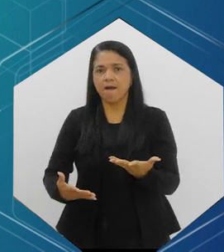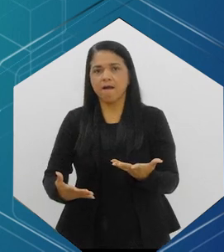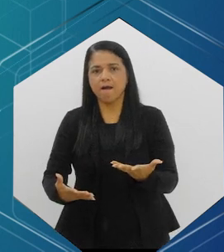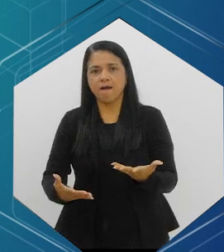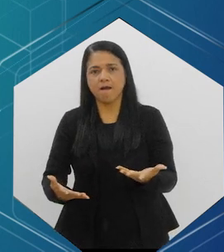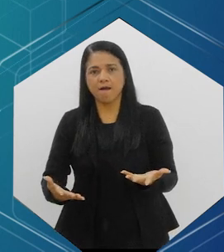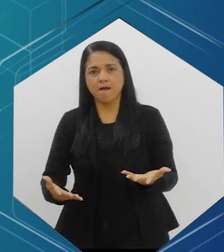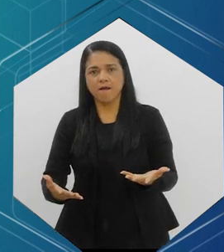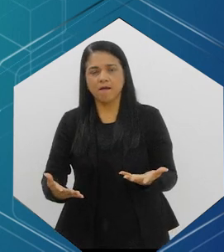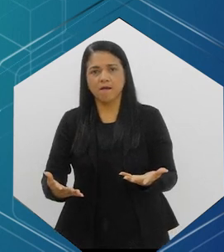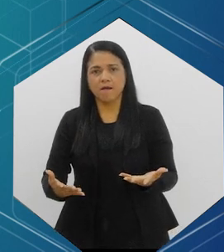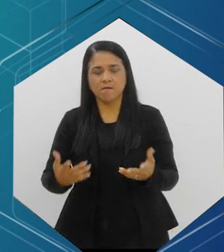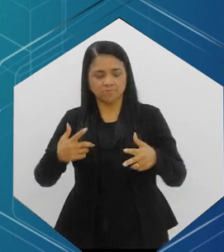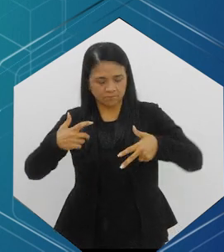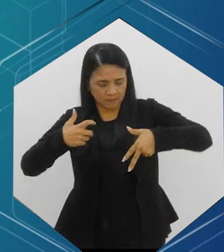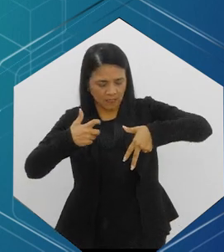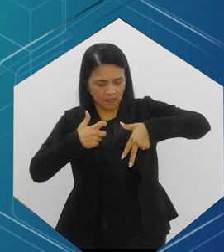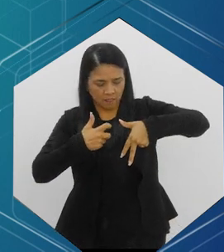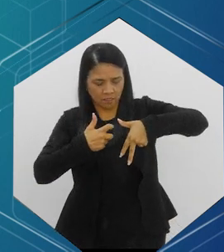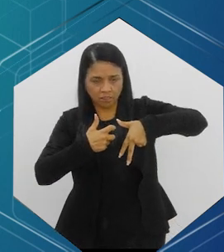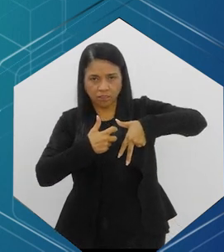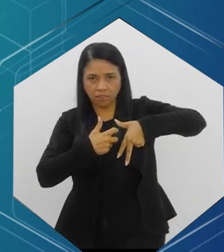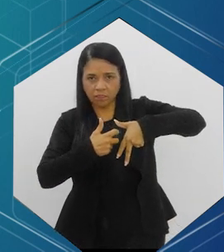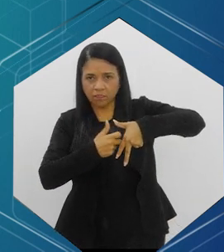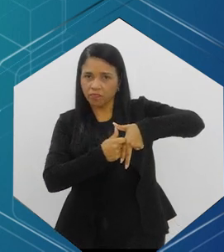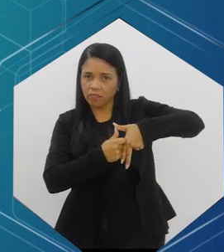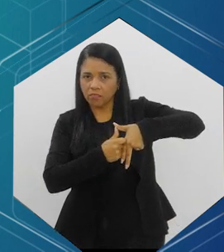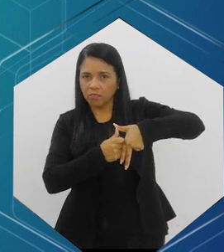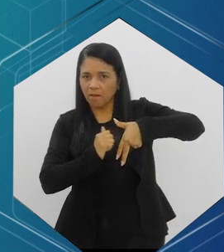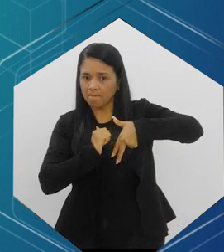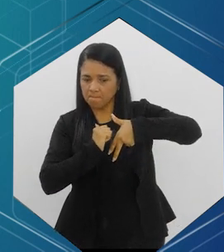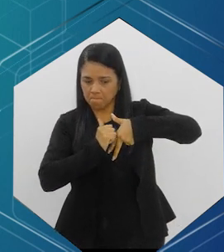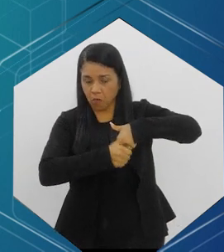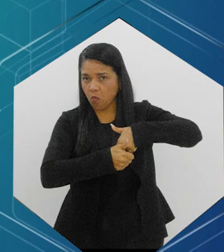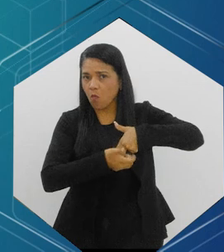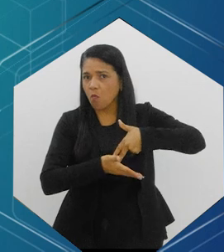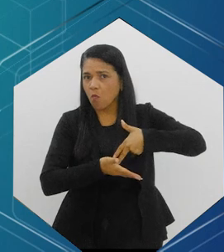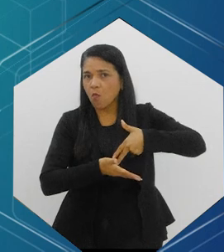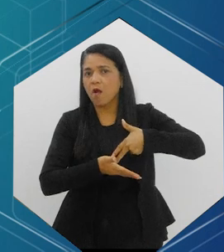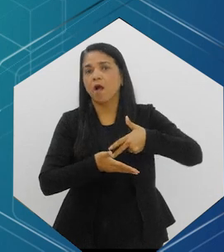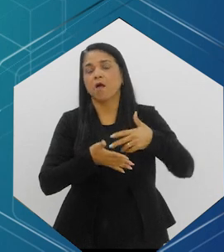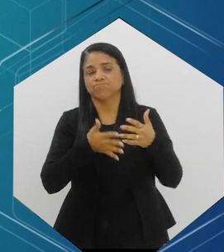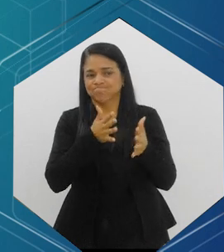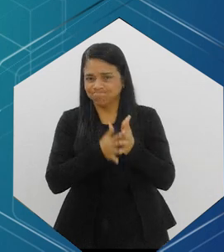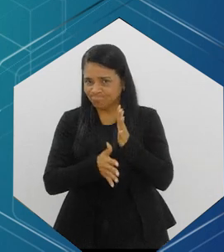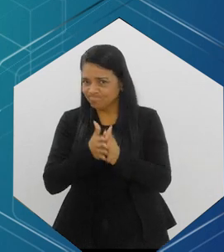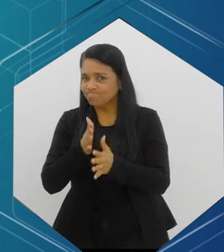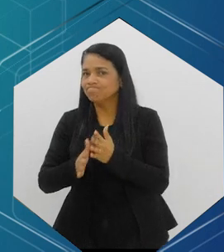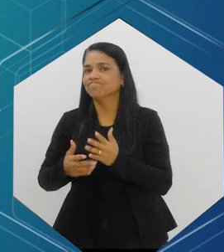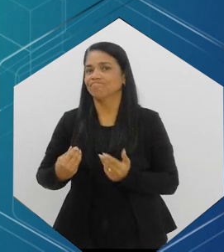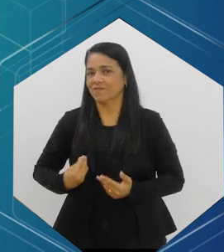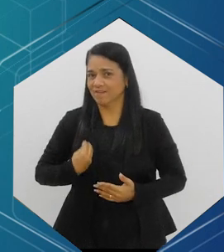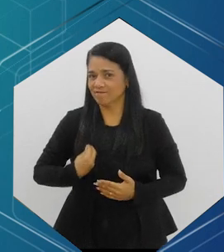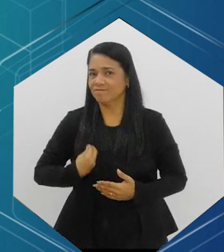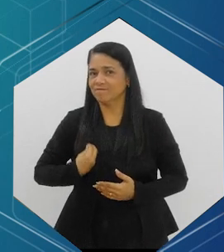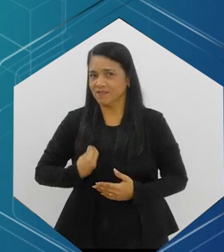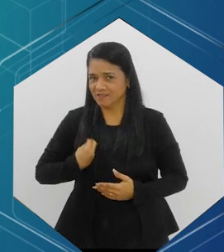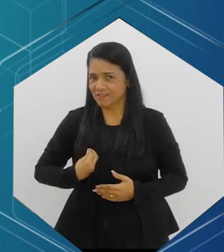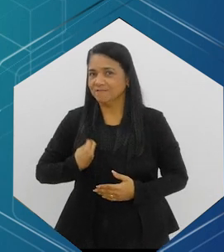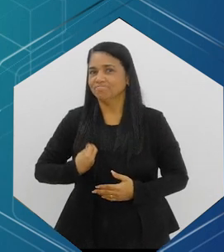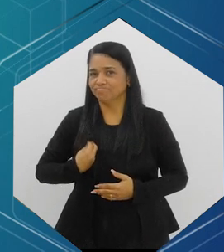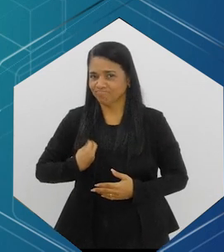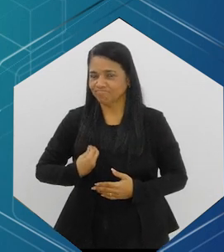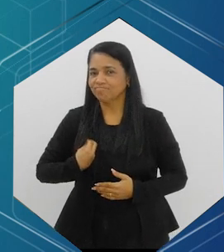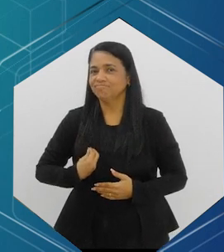ganhar estilo físico, mas vai atrapalhar a vida. Com certeza, o aumento